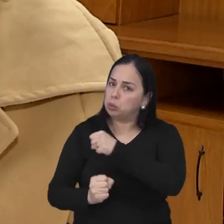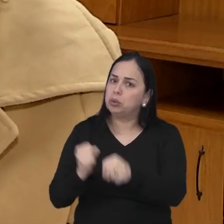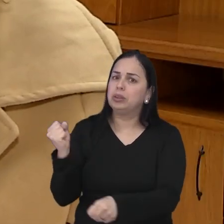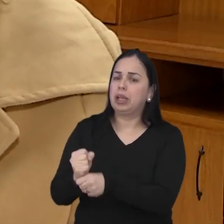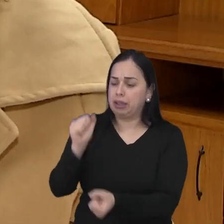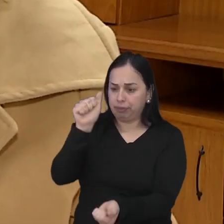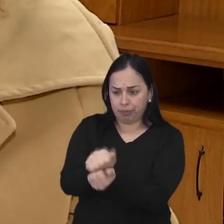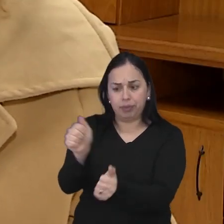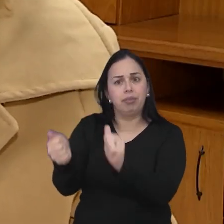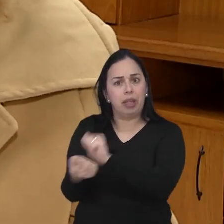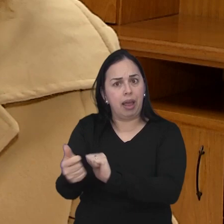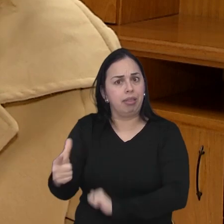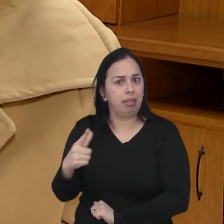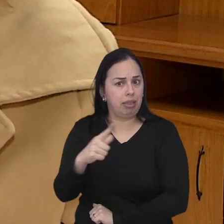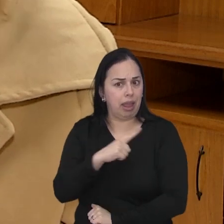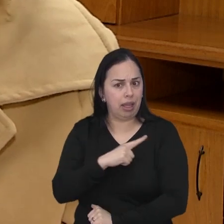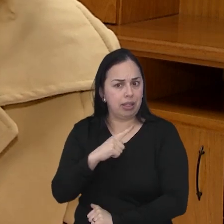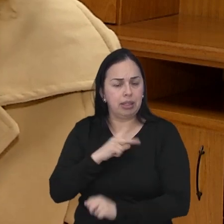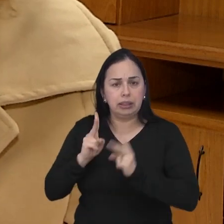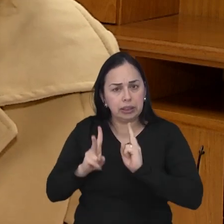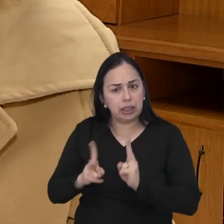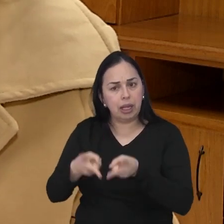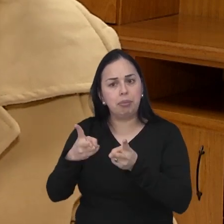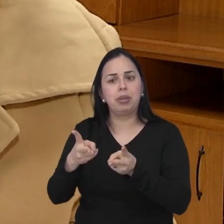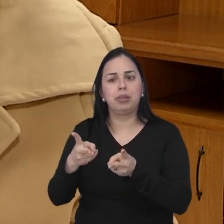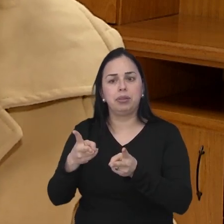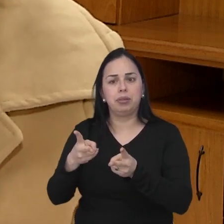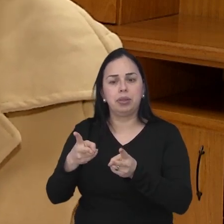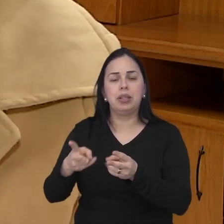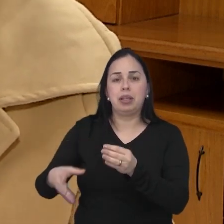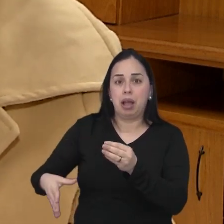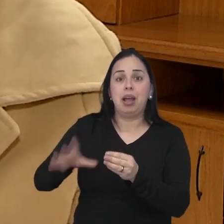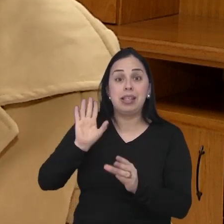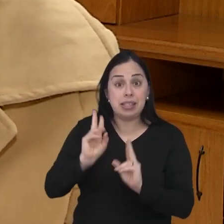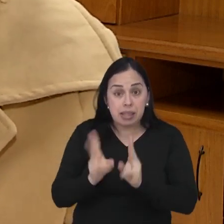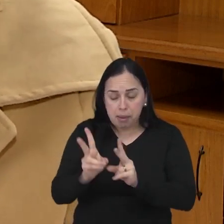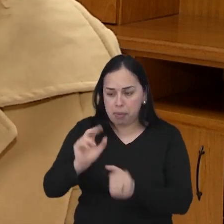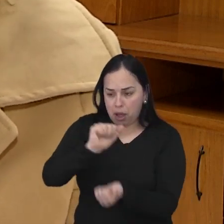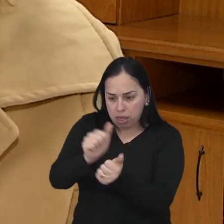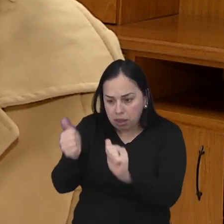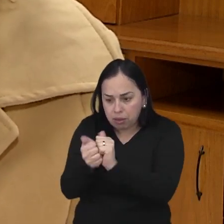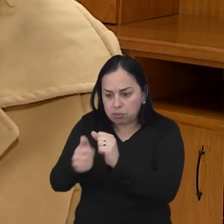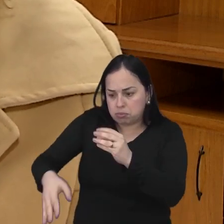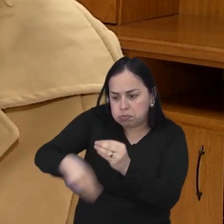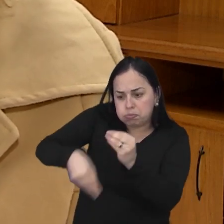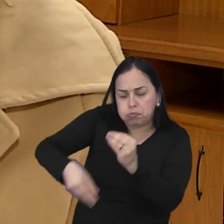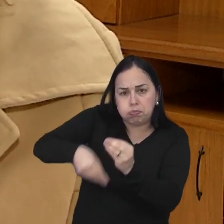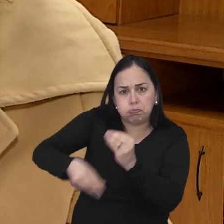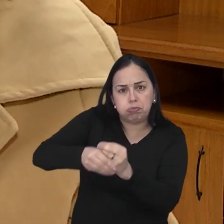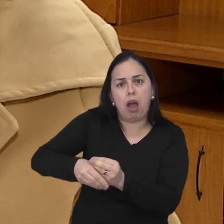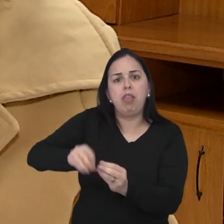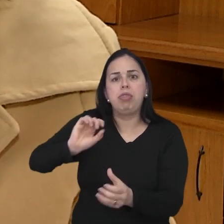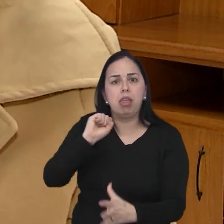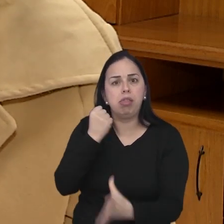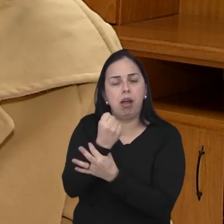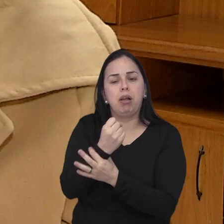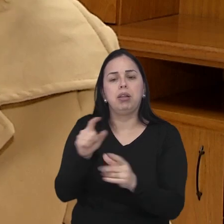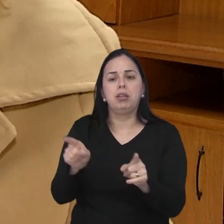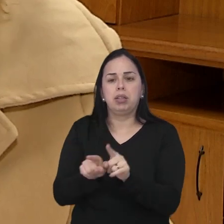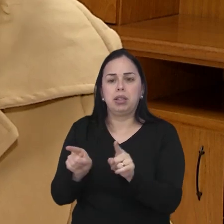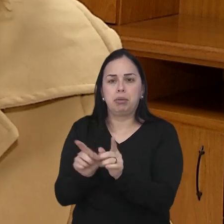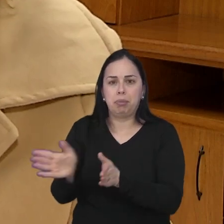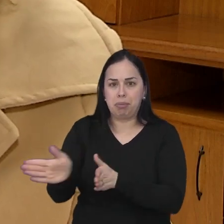sendo atualizada e cada vez que ela é atualizada, eles inserem mais mecanismos de segurança e